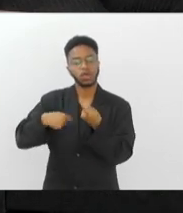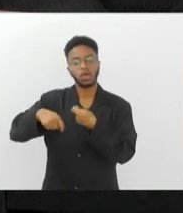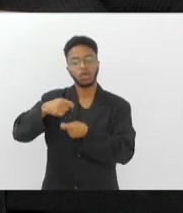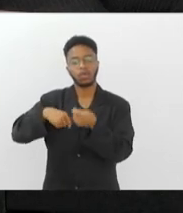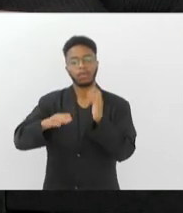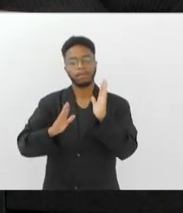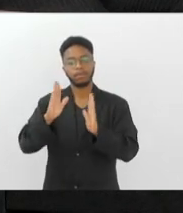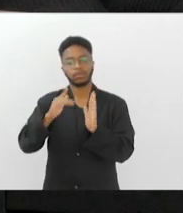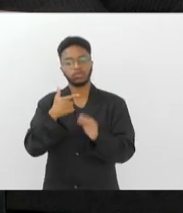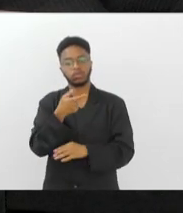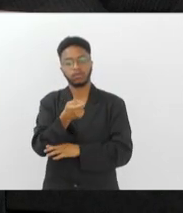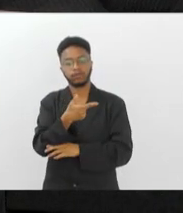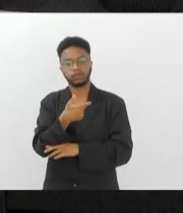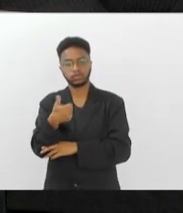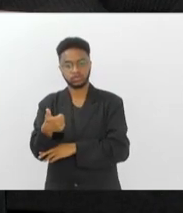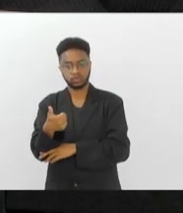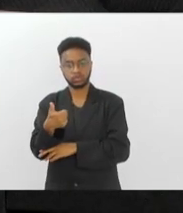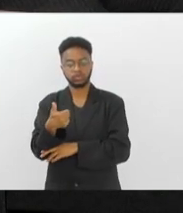período